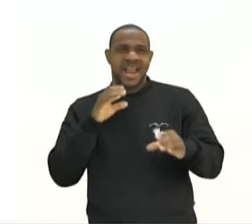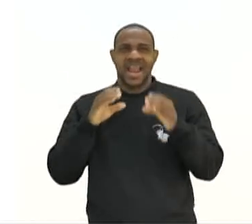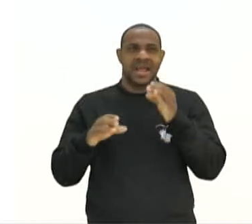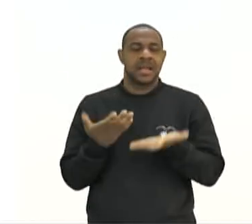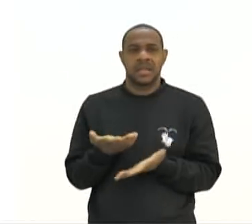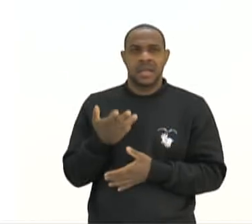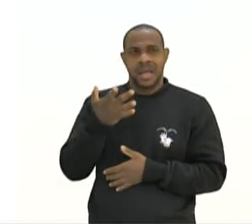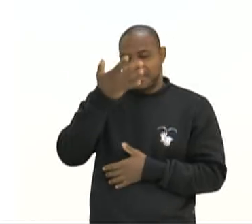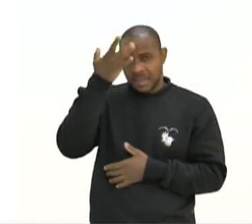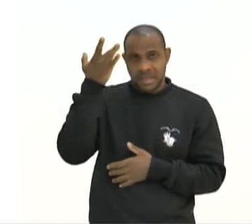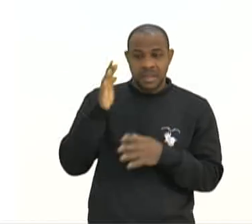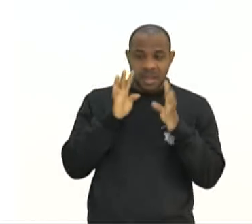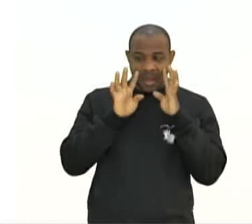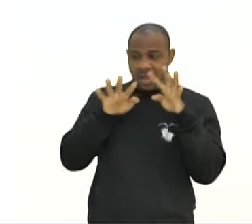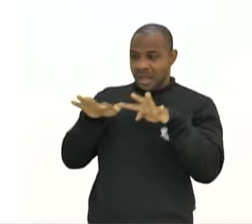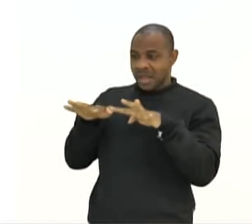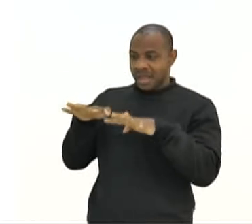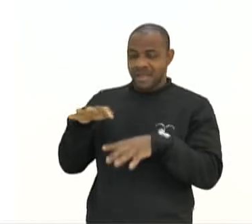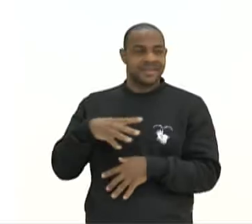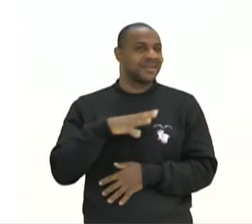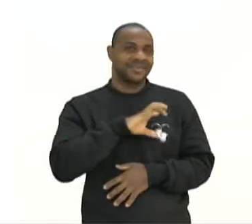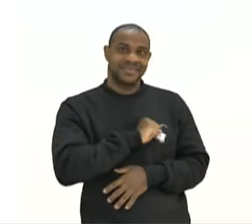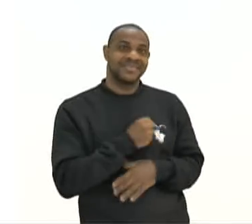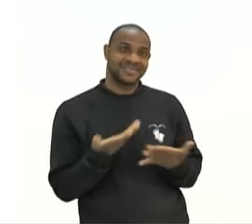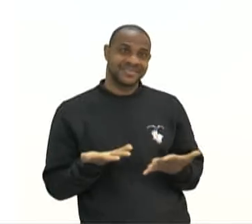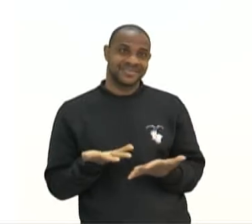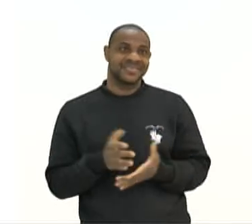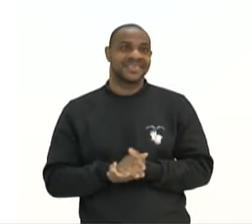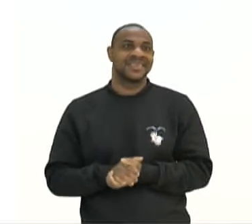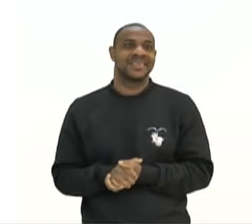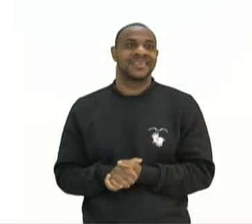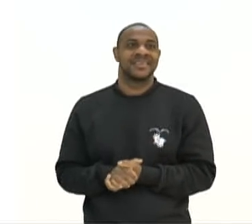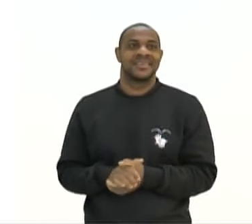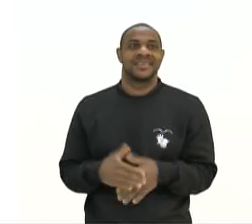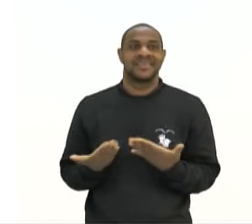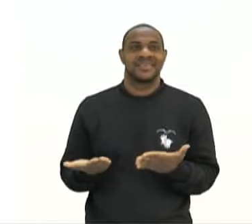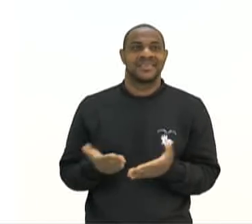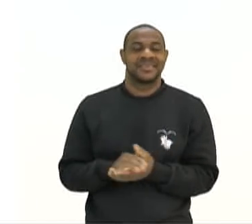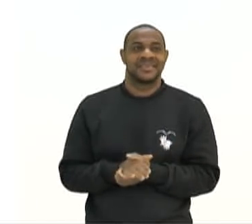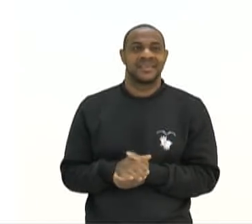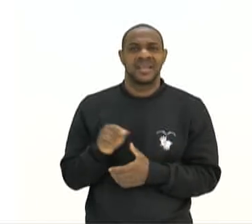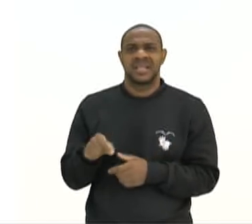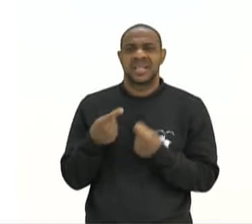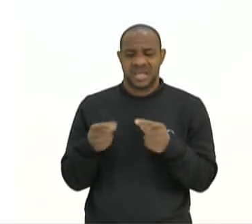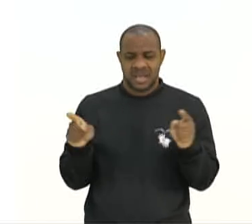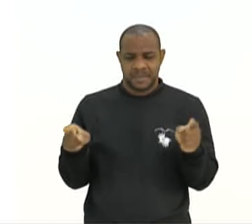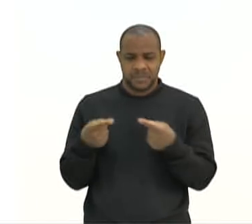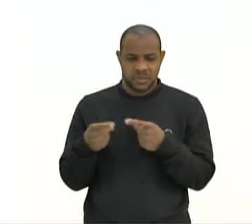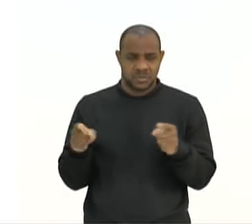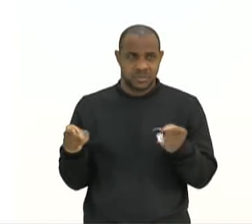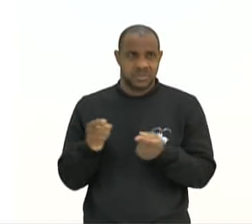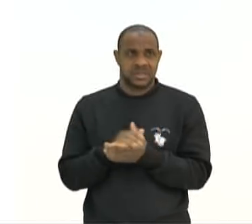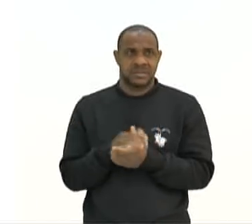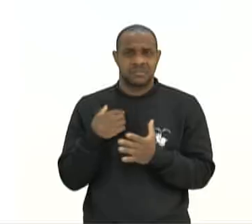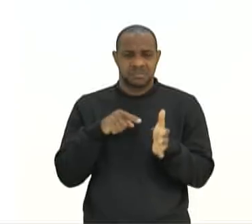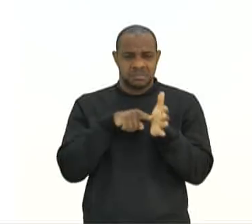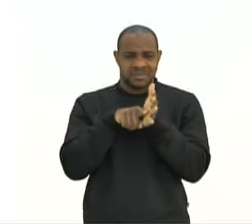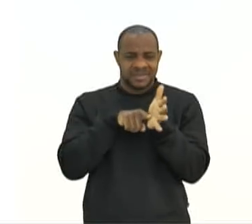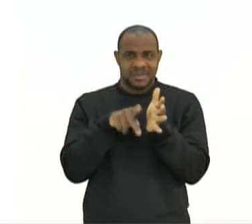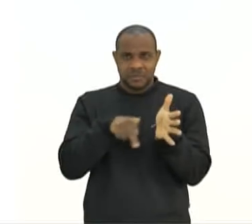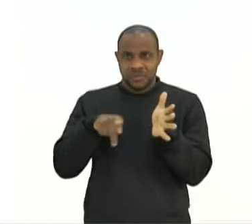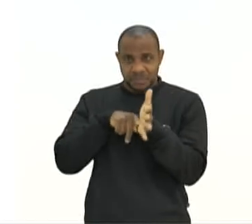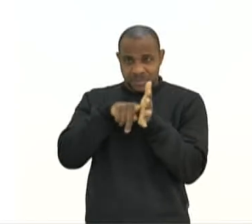as pessoas estão gostando, não é verdade? Gente, essa música, a teacher deu uma pesquisada,